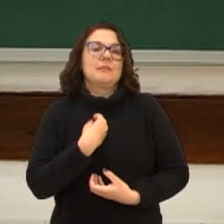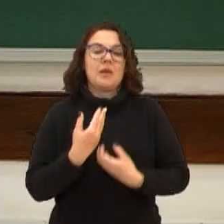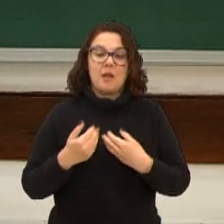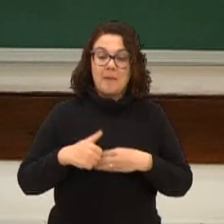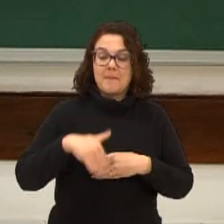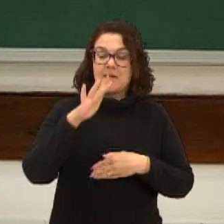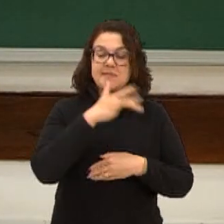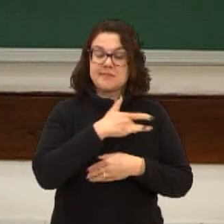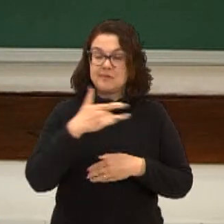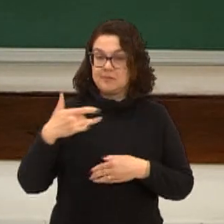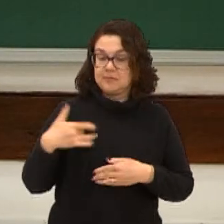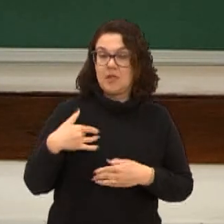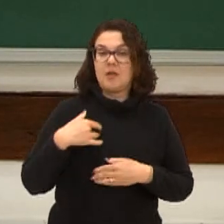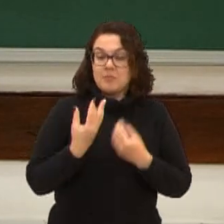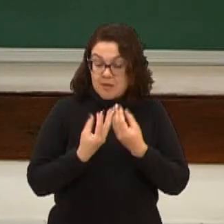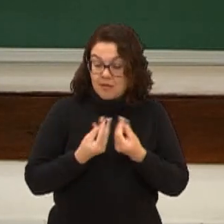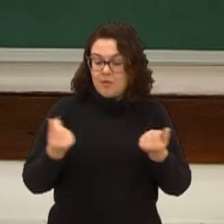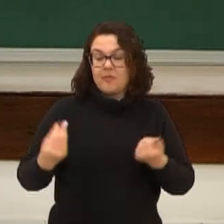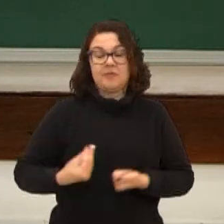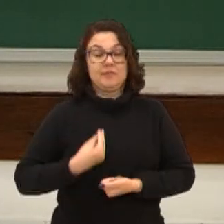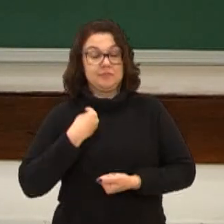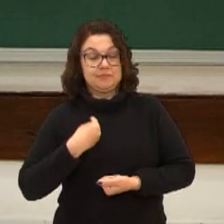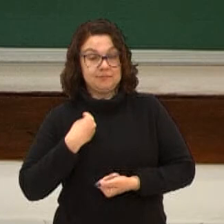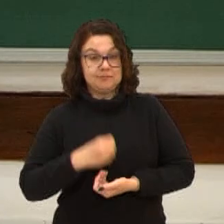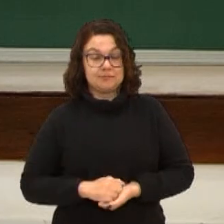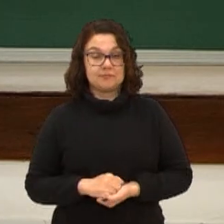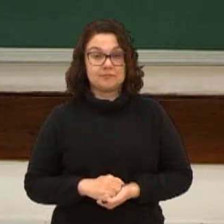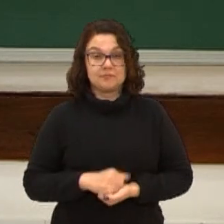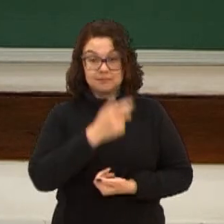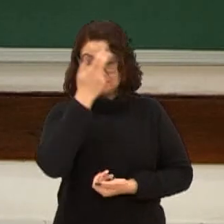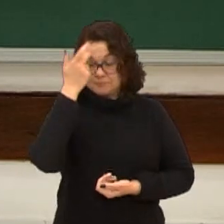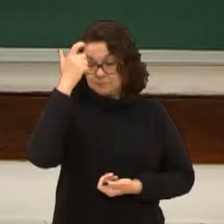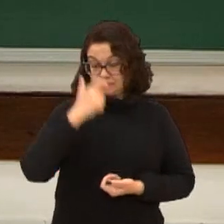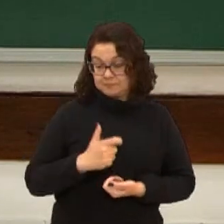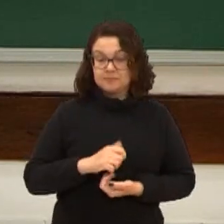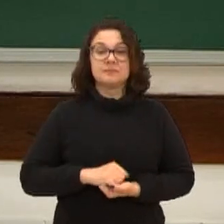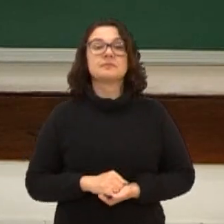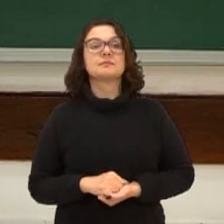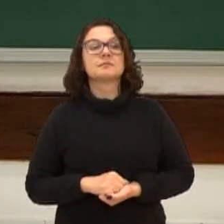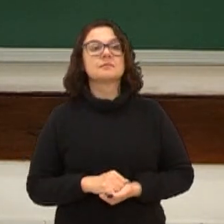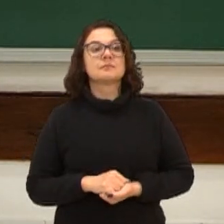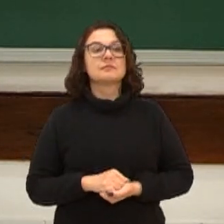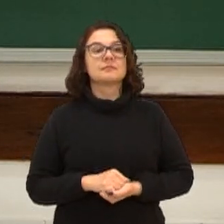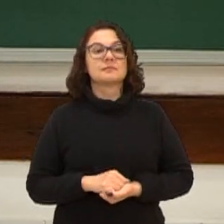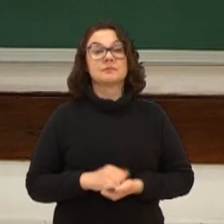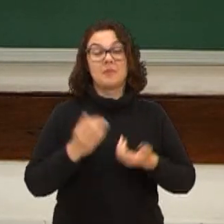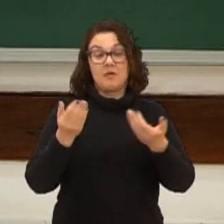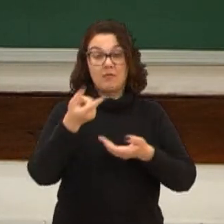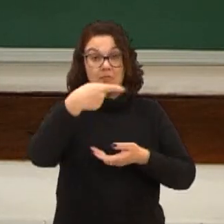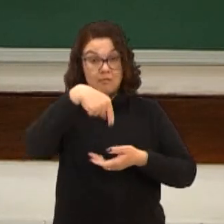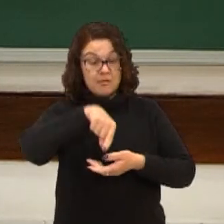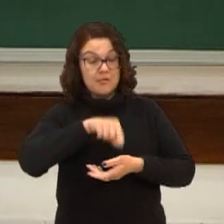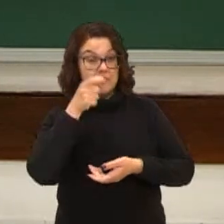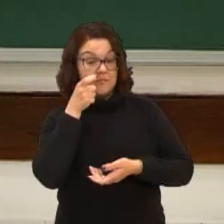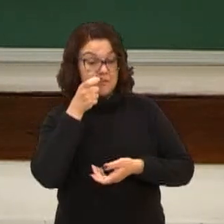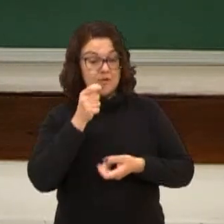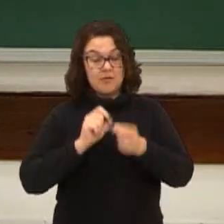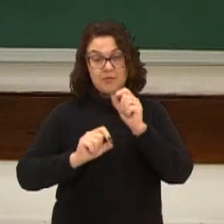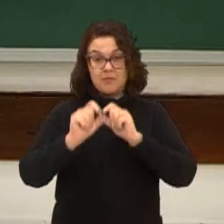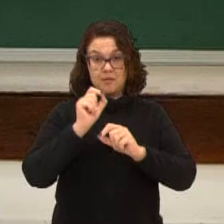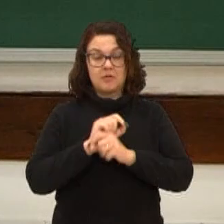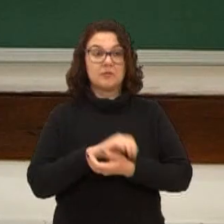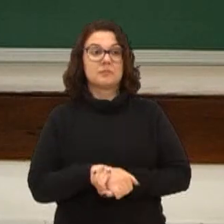vida mais saudável, uma qualidade de vida, né, para o ser humano. A gente vai ver agora